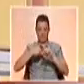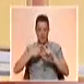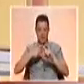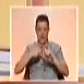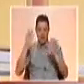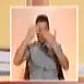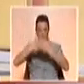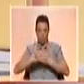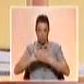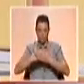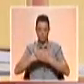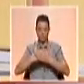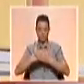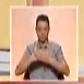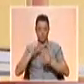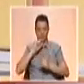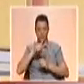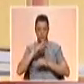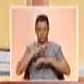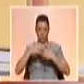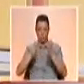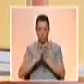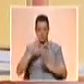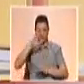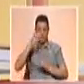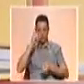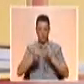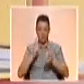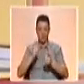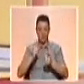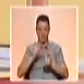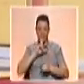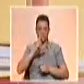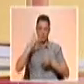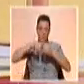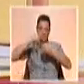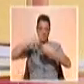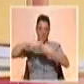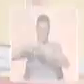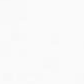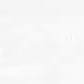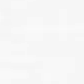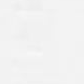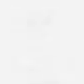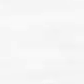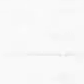noite há algo que todos podemos fazer. Vamos saber o que é nas respostas dos parceiros.